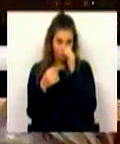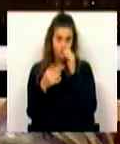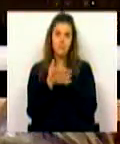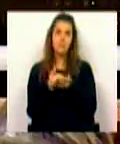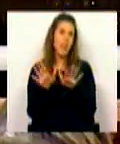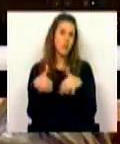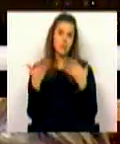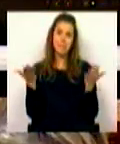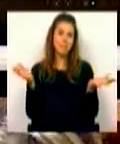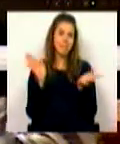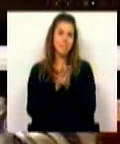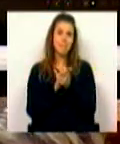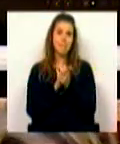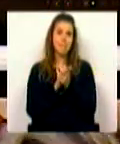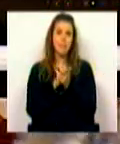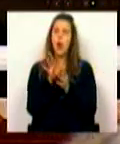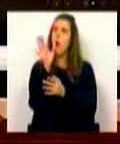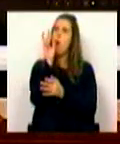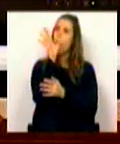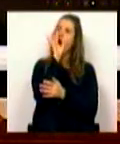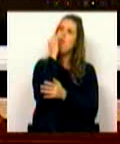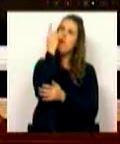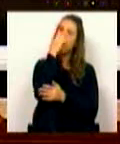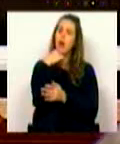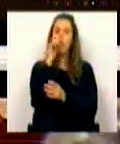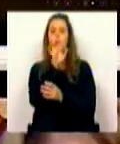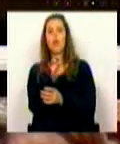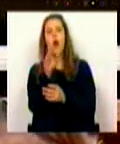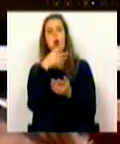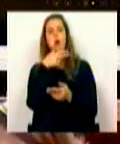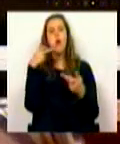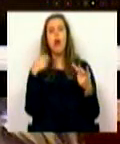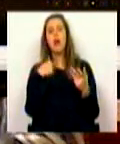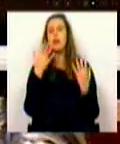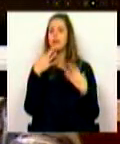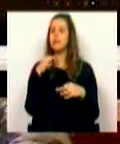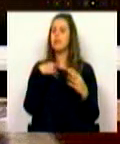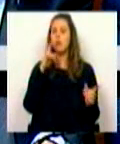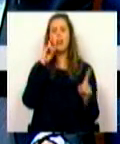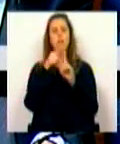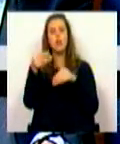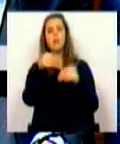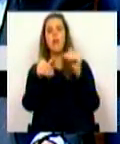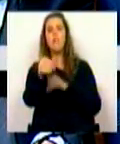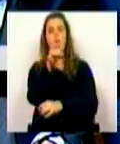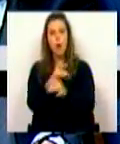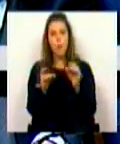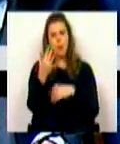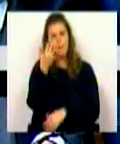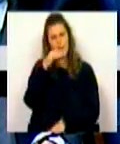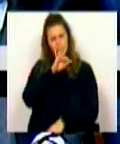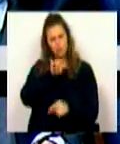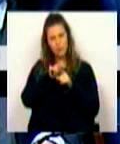enfim, o ar simplista, o argumento simplista para a campanha das europeias. Mas o senhor deputado tem